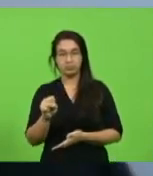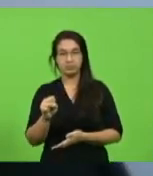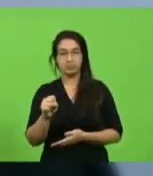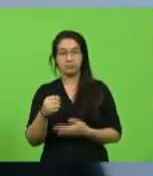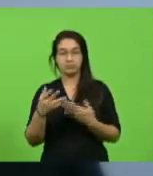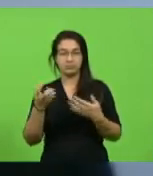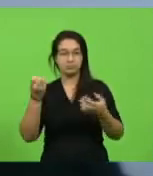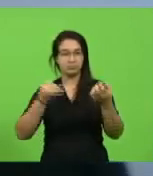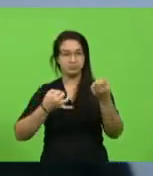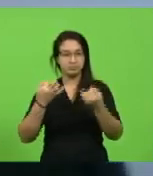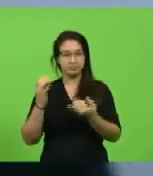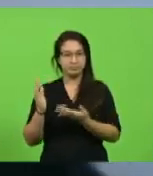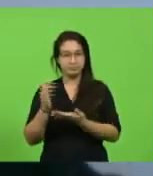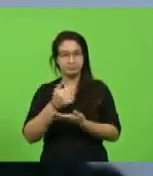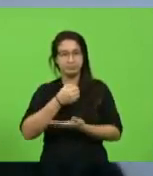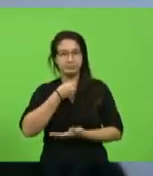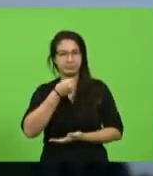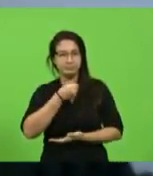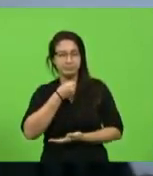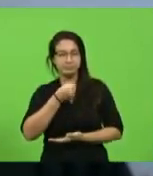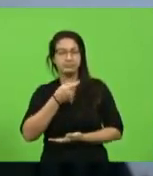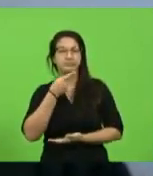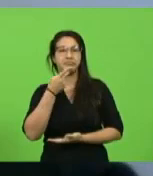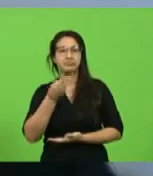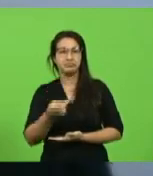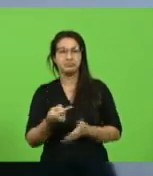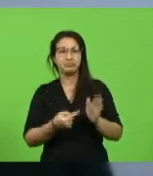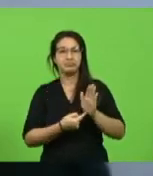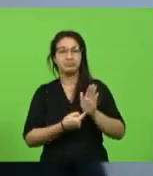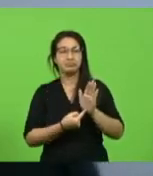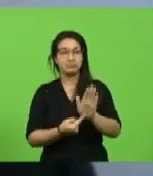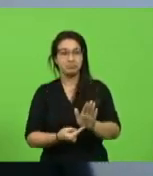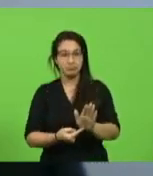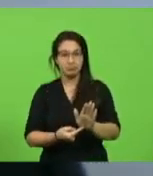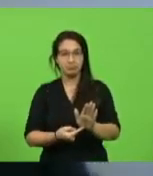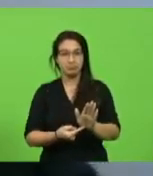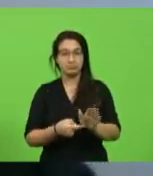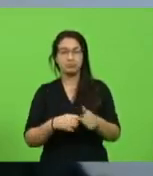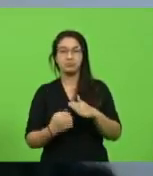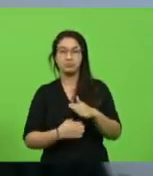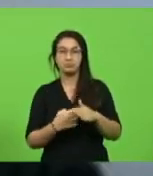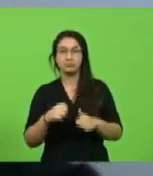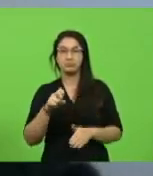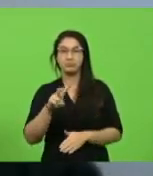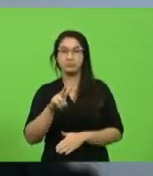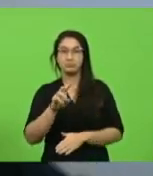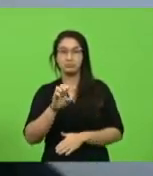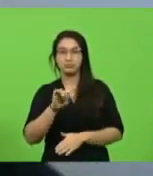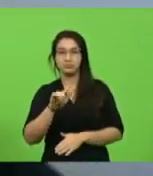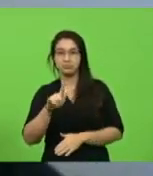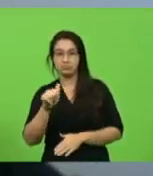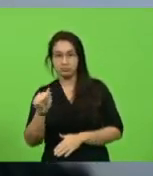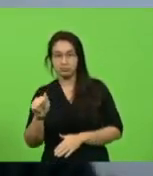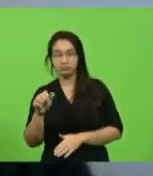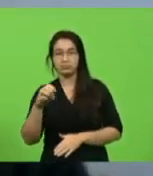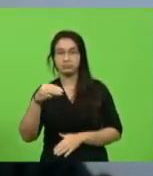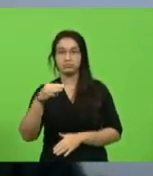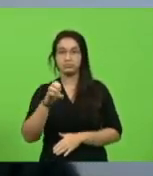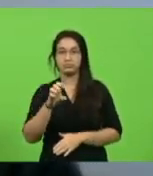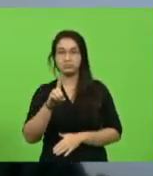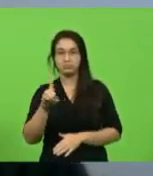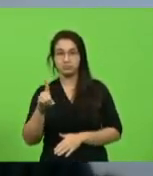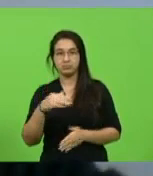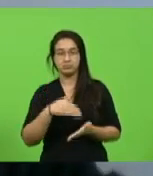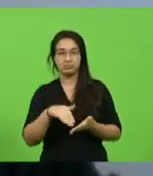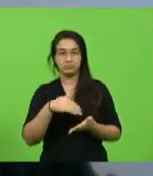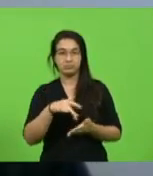depoimentos colhidos nas investigações, indicou a empresa Veiga Med para a Secretaria de Estado da Saúde, o que levou o